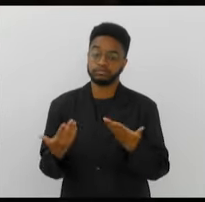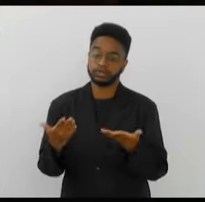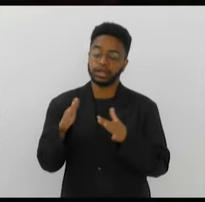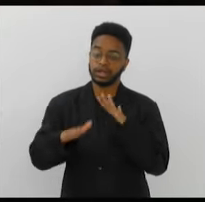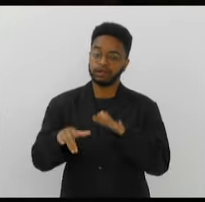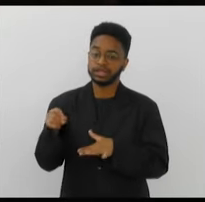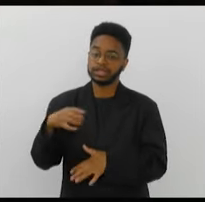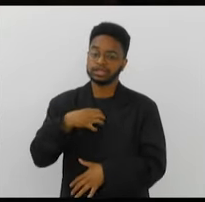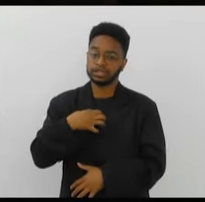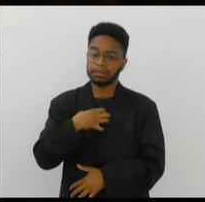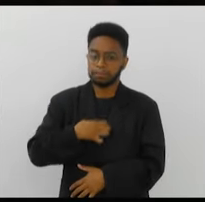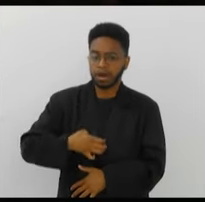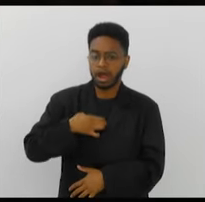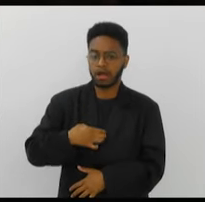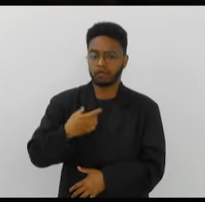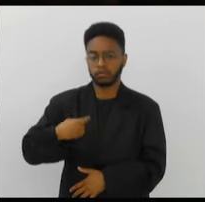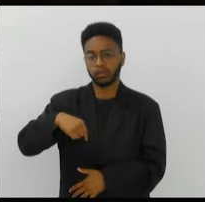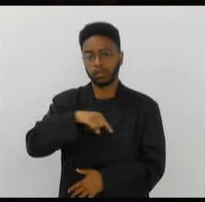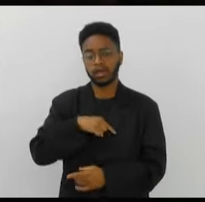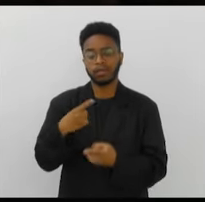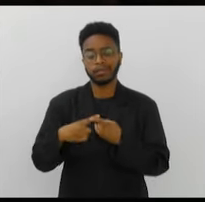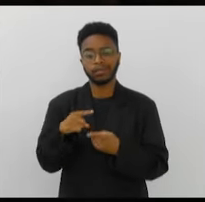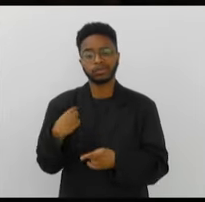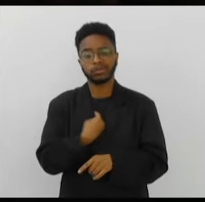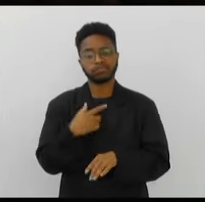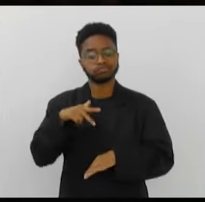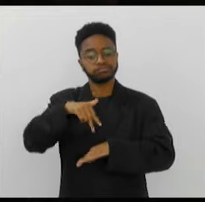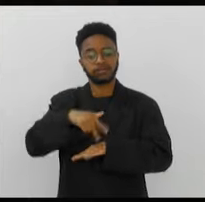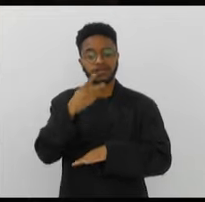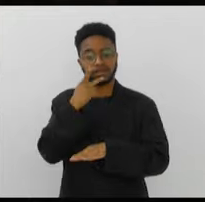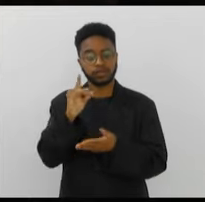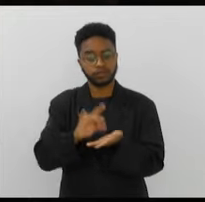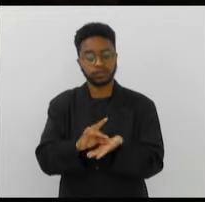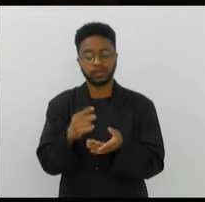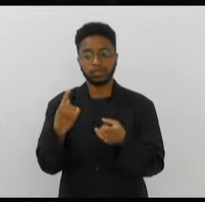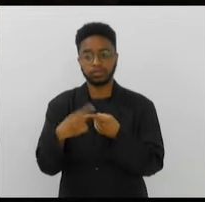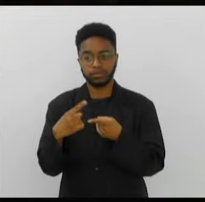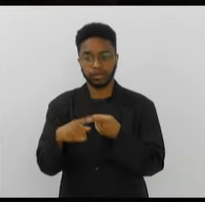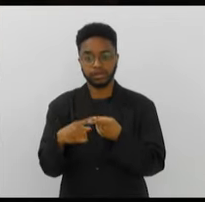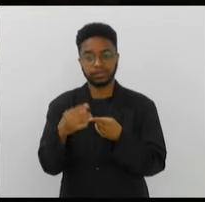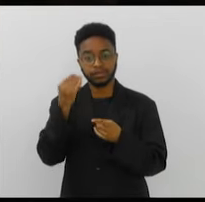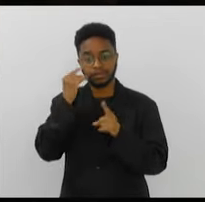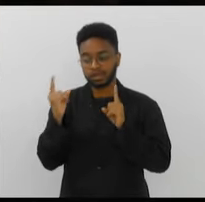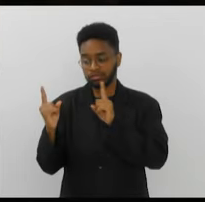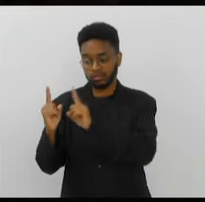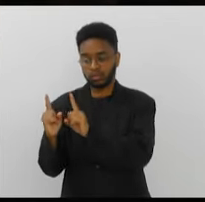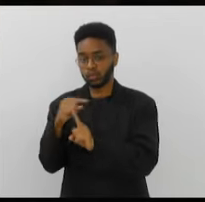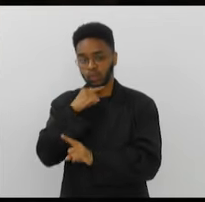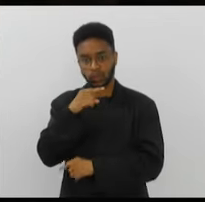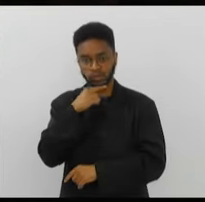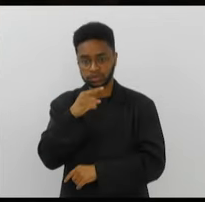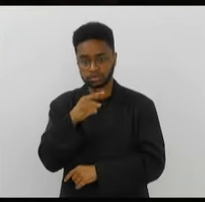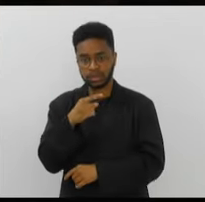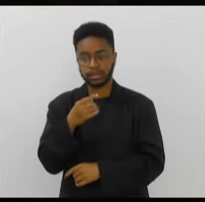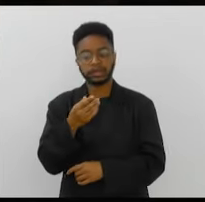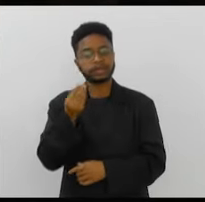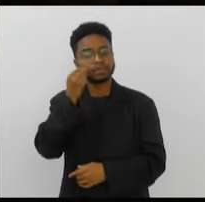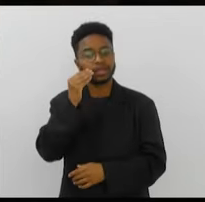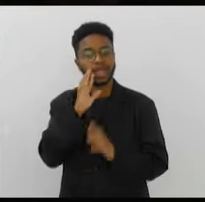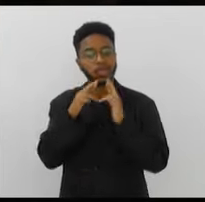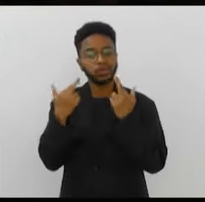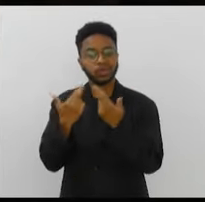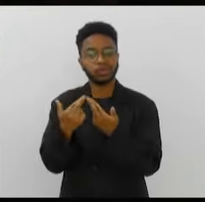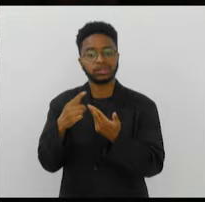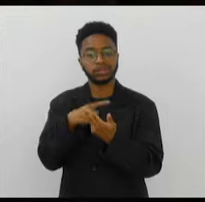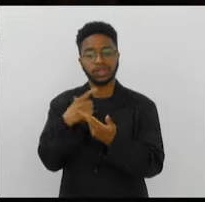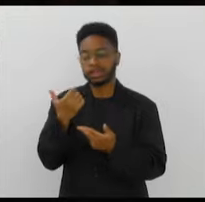fica chateado, puto com a gente, que a gente vem para cá falar a verdade. Porque quando a gente chega, tenta chegar perto do governador, a gente não consegue. Quero uma reunião, governador. Tem